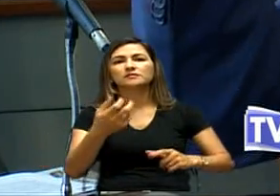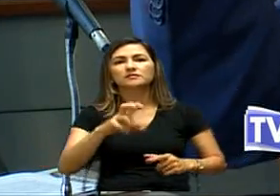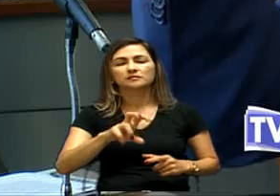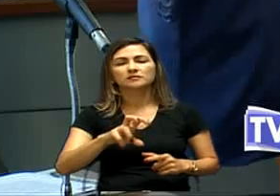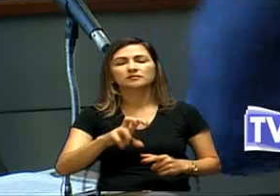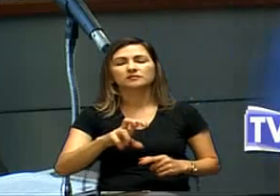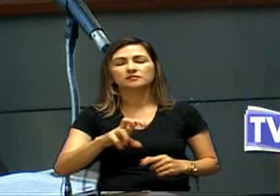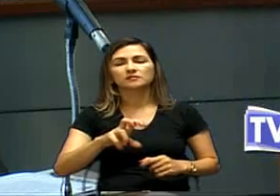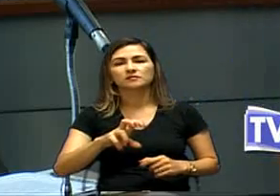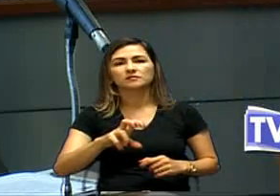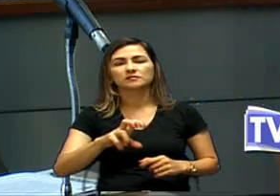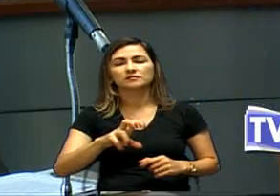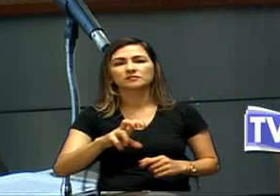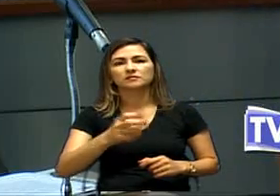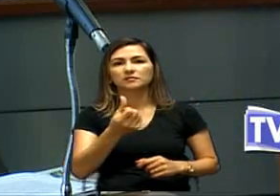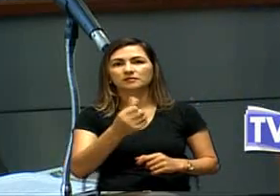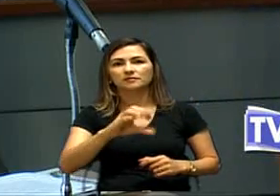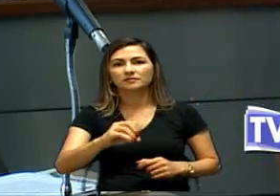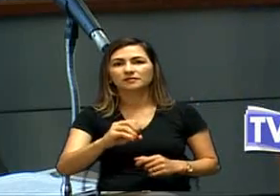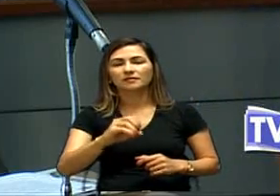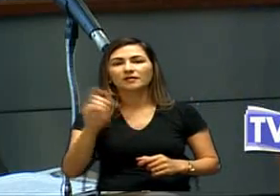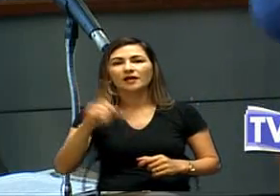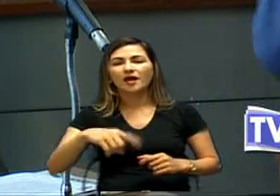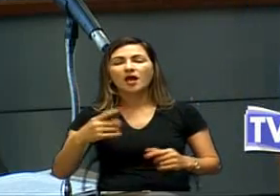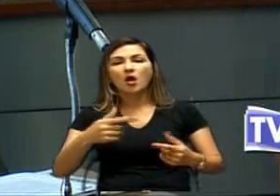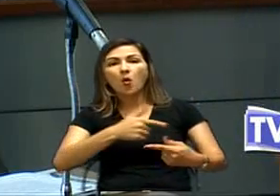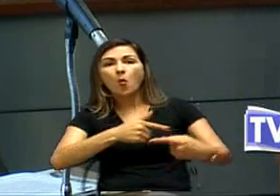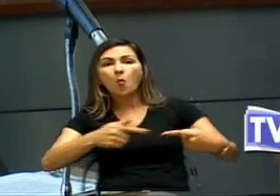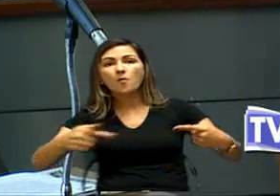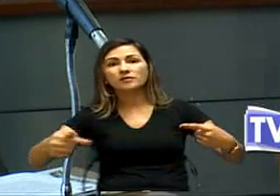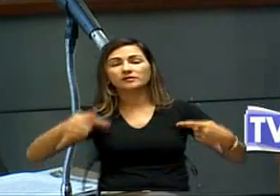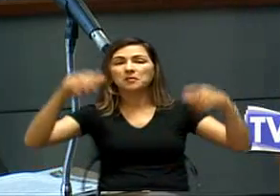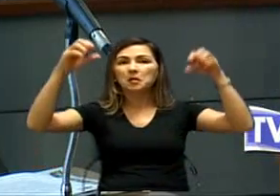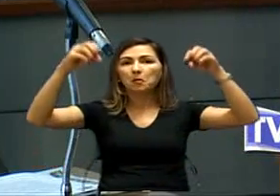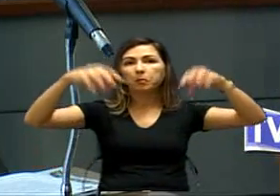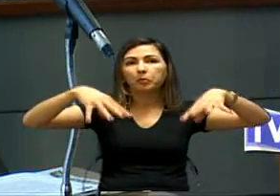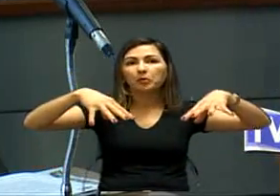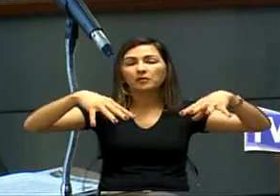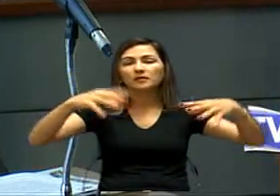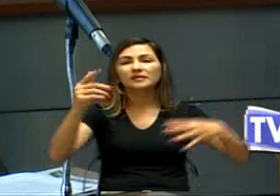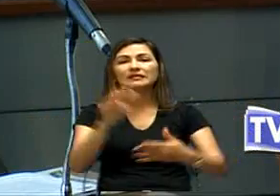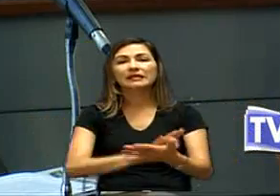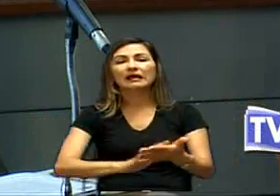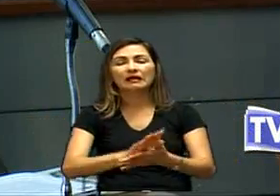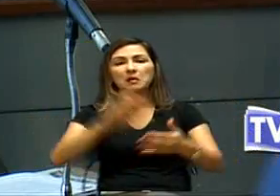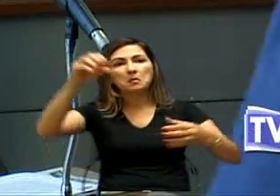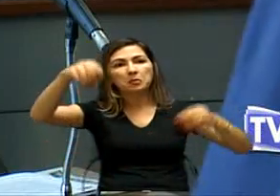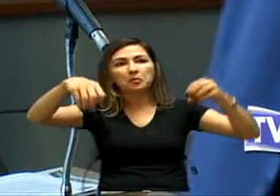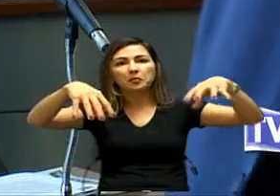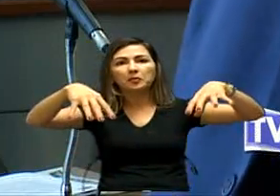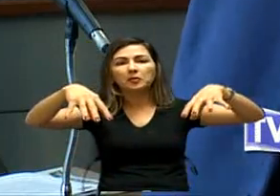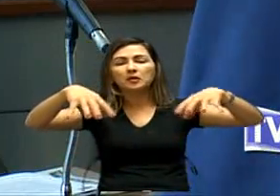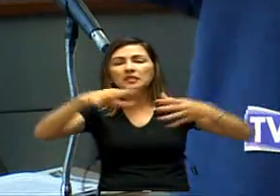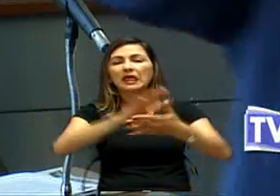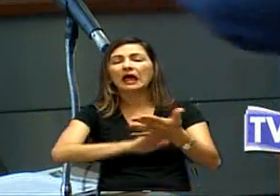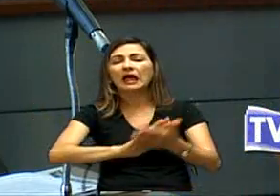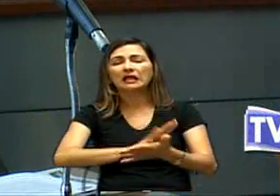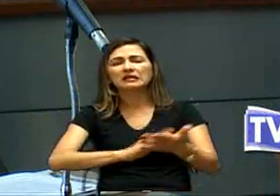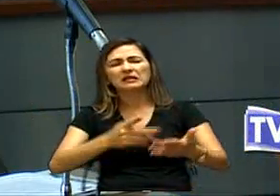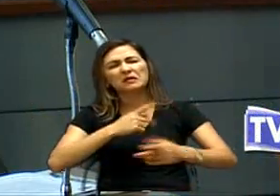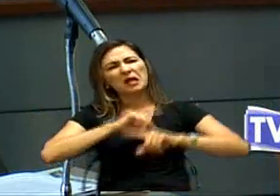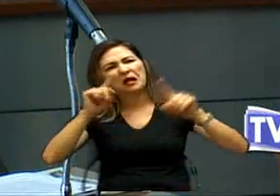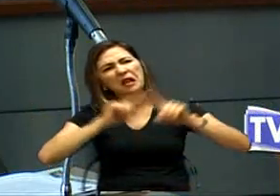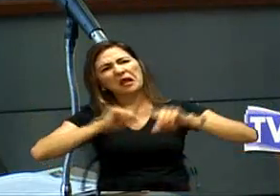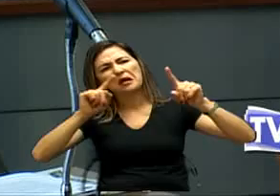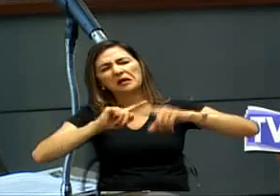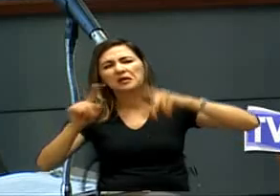semana. Na Praça da Vila Sabiá fica uma semana. Aí o povo começa a culpar. Mas é a prefeitura, é a prefeitura.